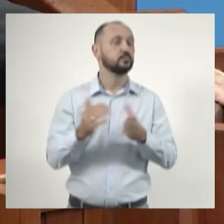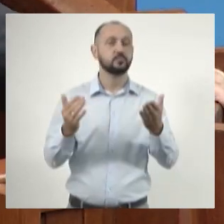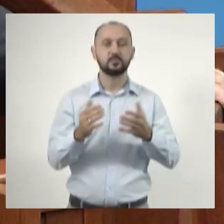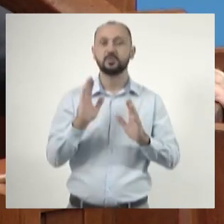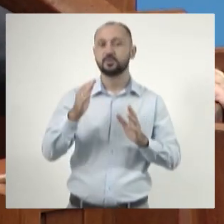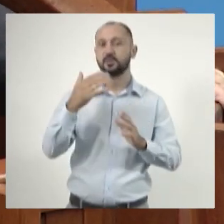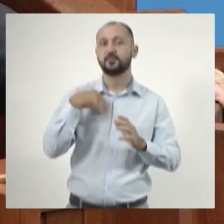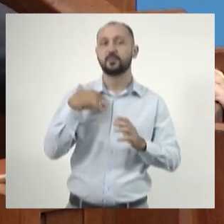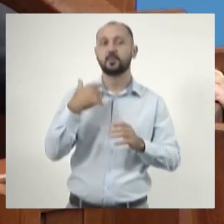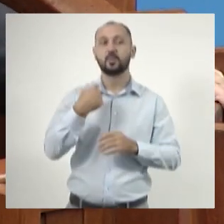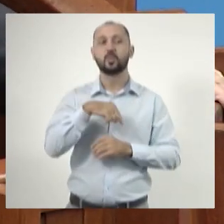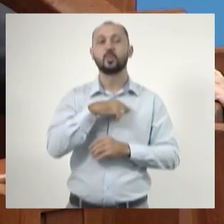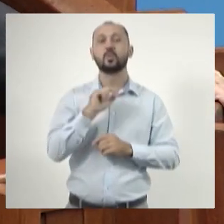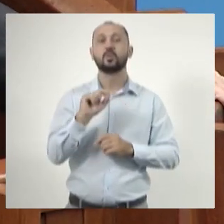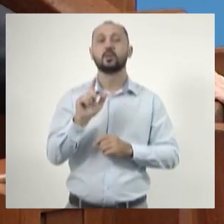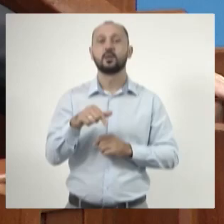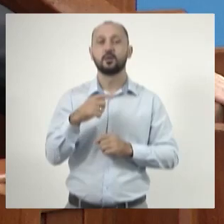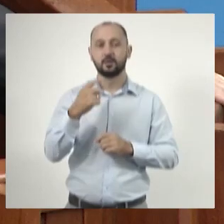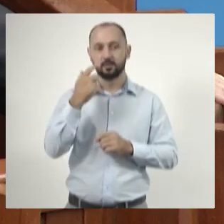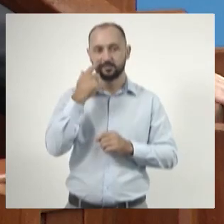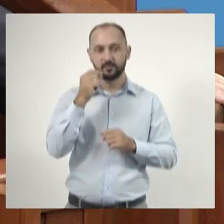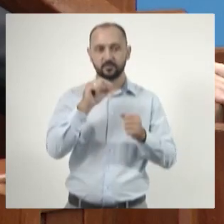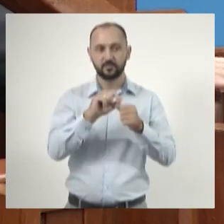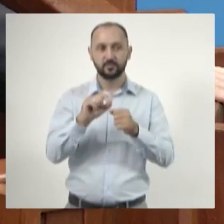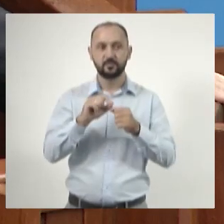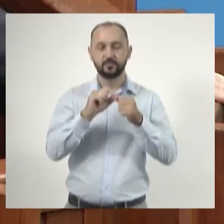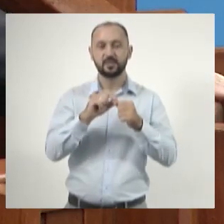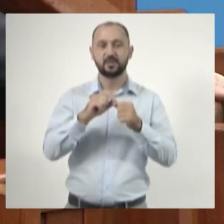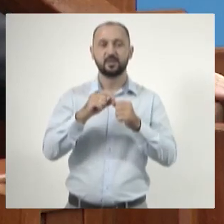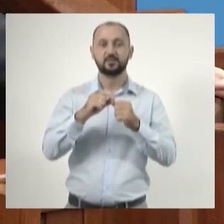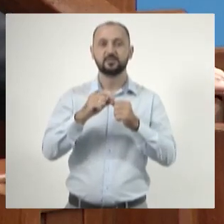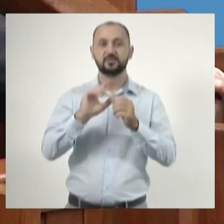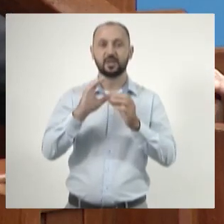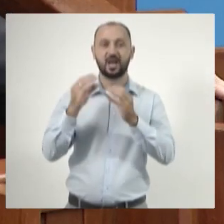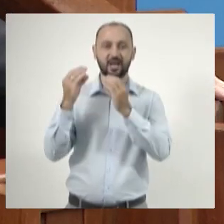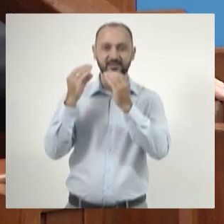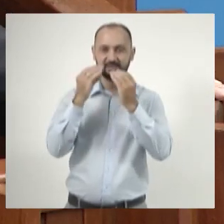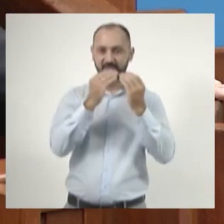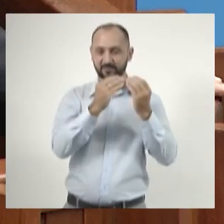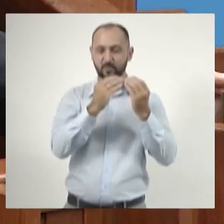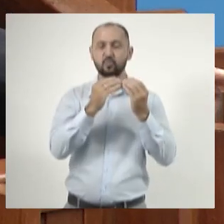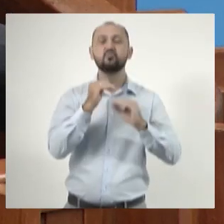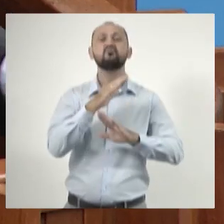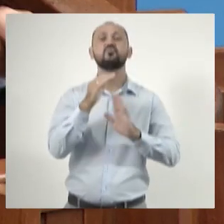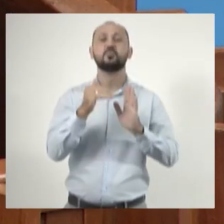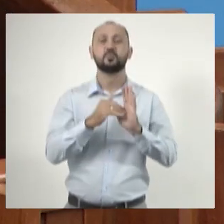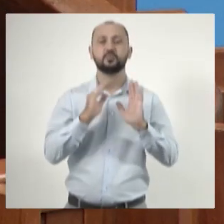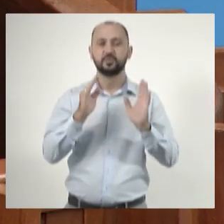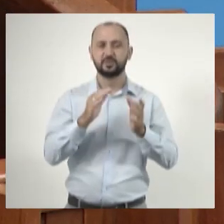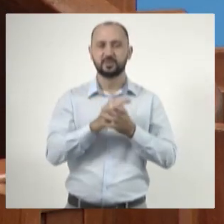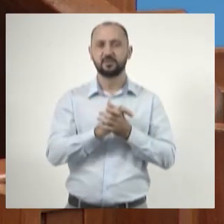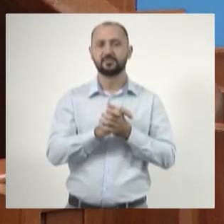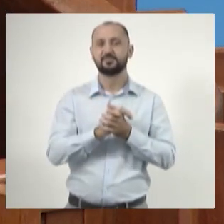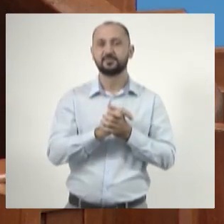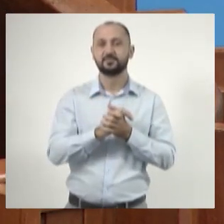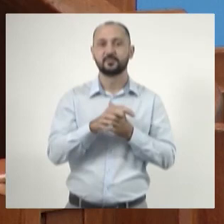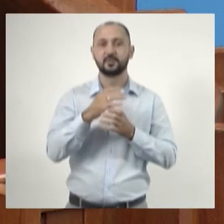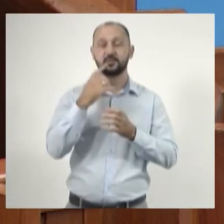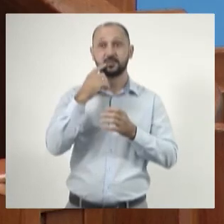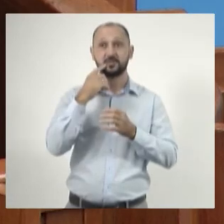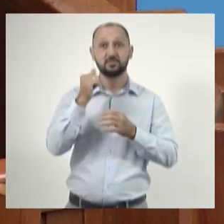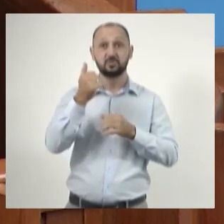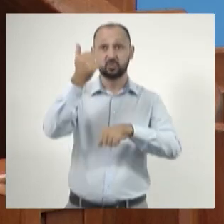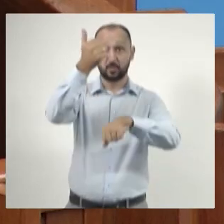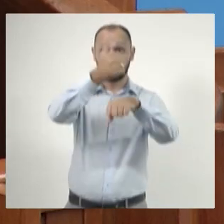já somos o maior produtor de milho do mundo. Nós já estamos produzindo milho acima dos Estados